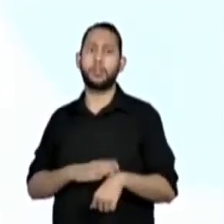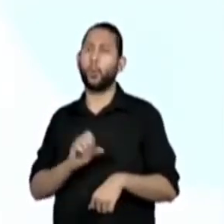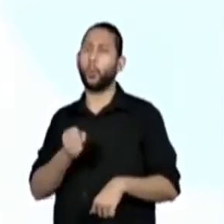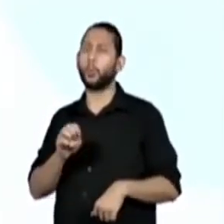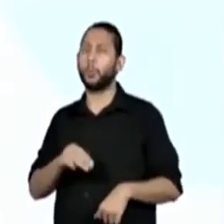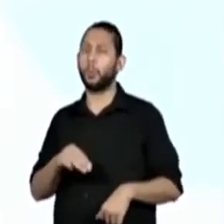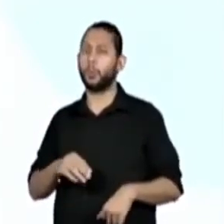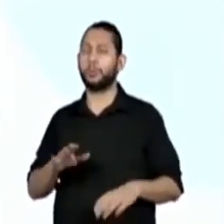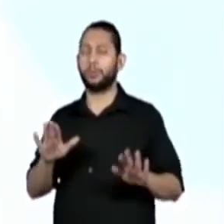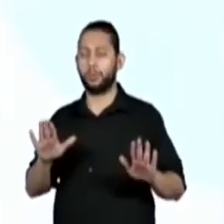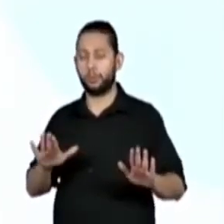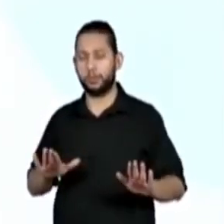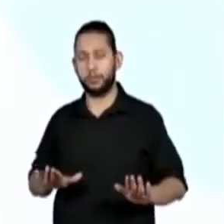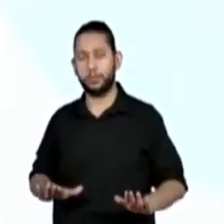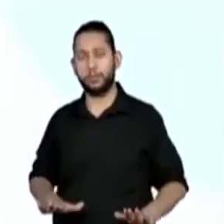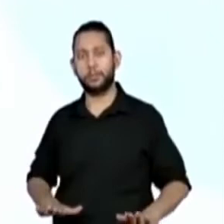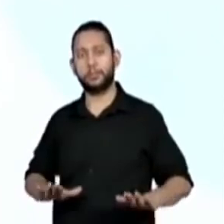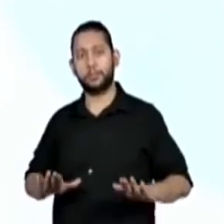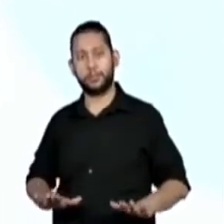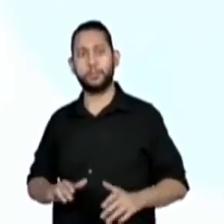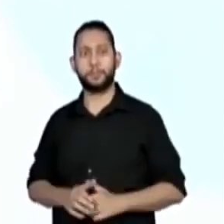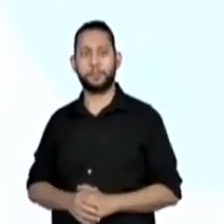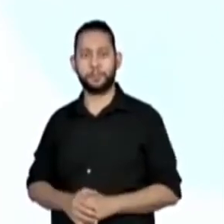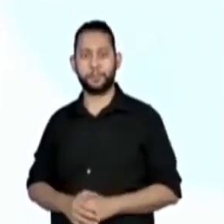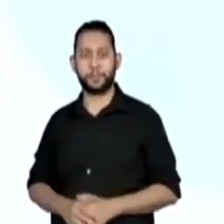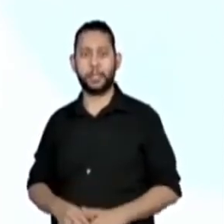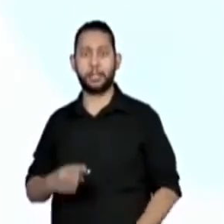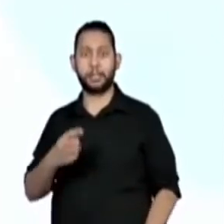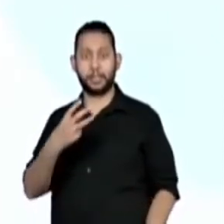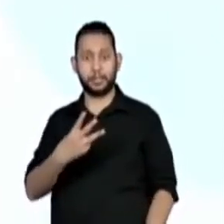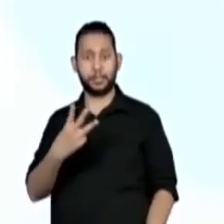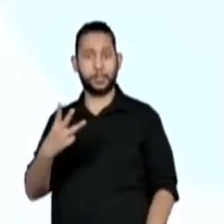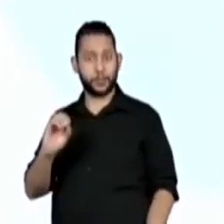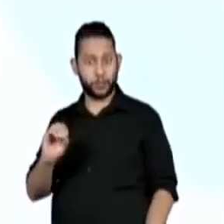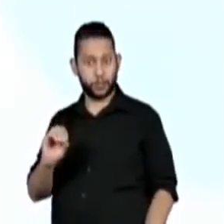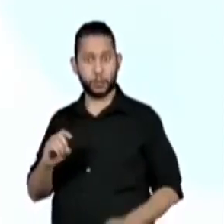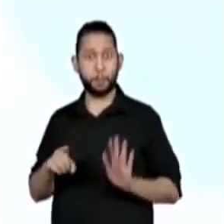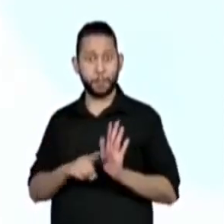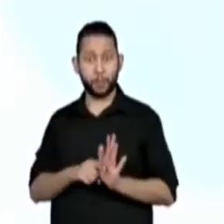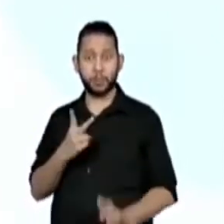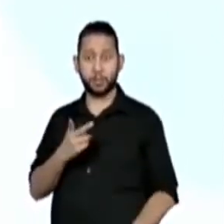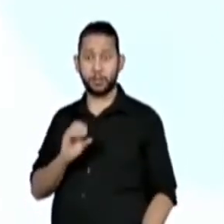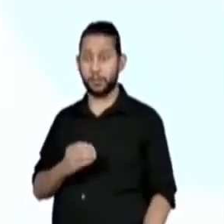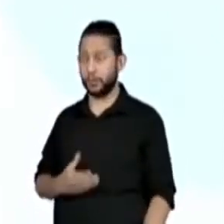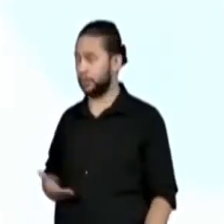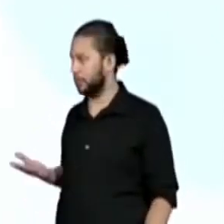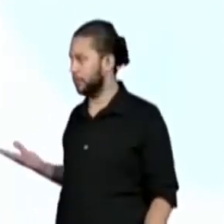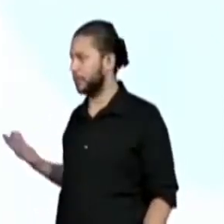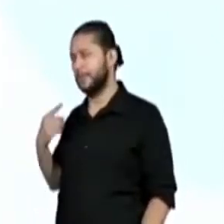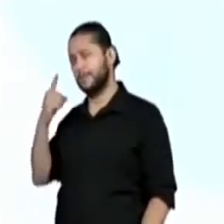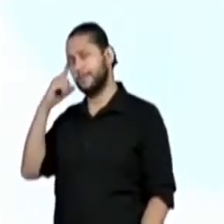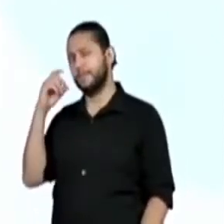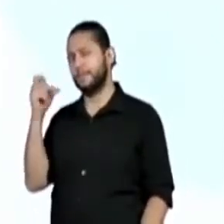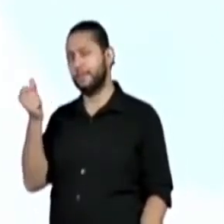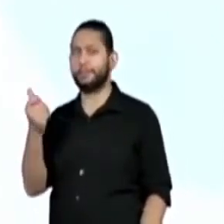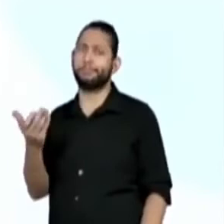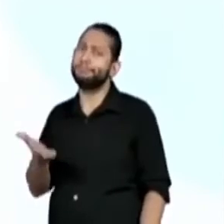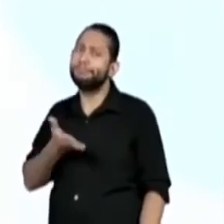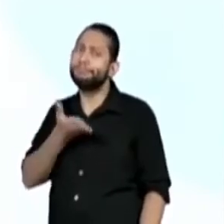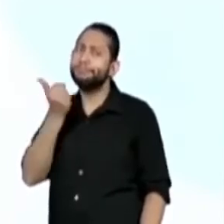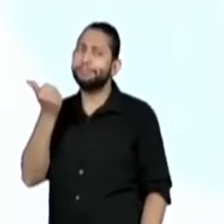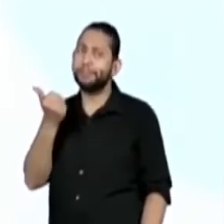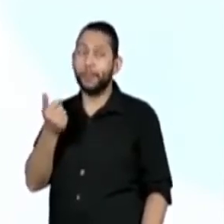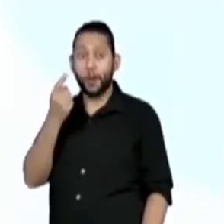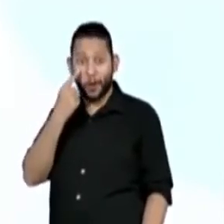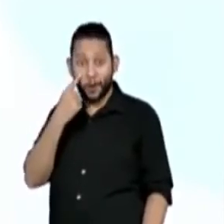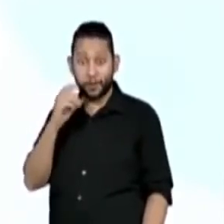tem oito minutos eu vou acelerar um pouquinho tá bom Aqui turma 320 - 120 cálculo